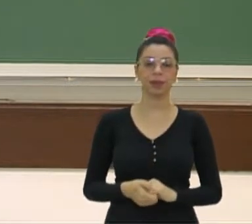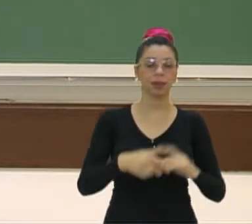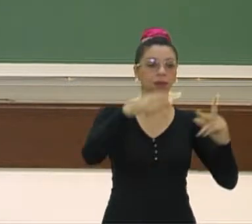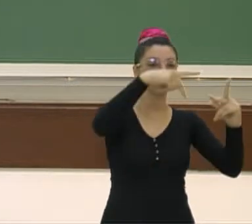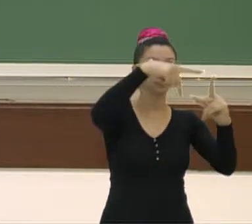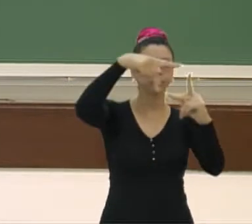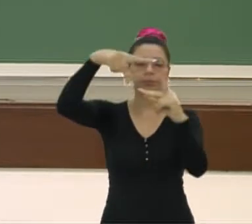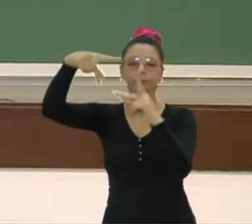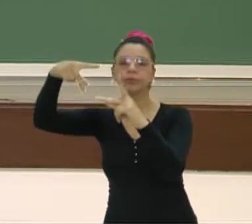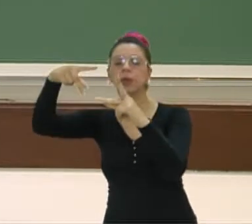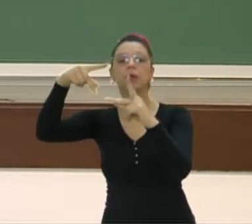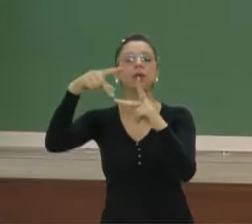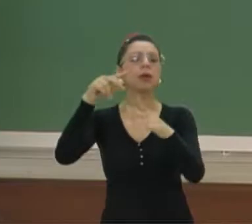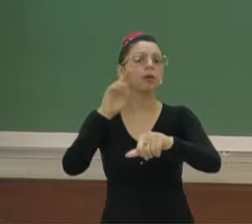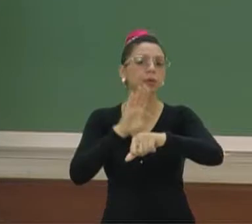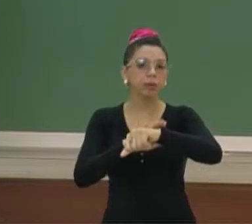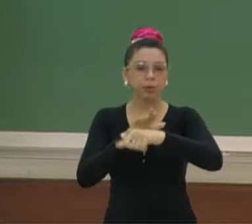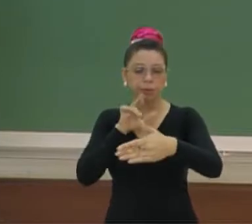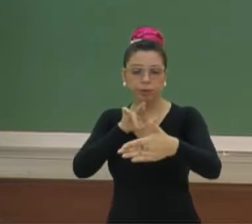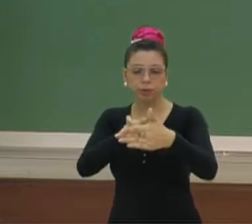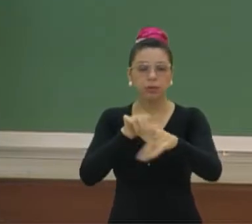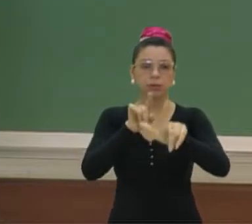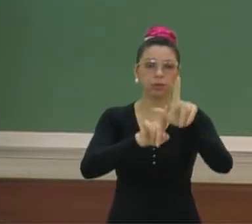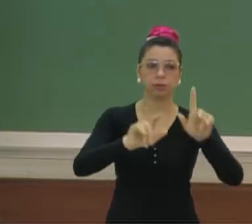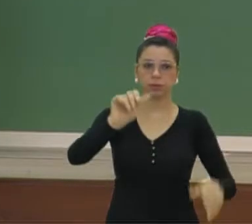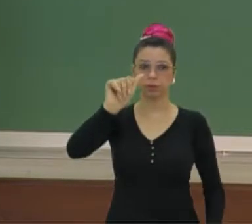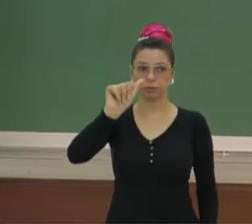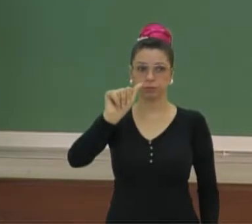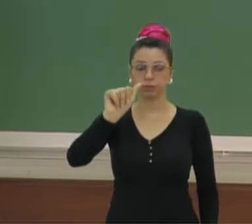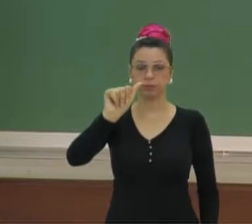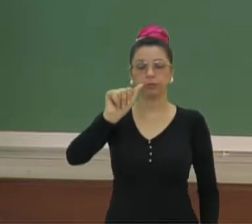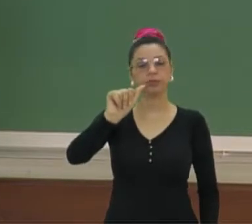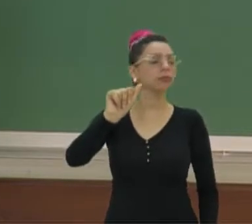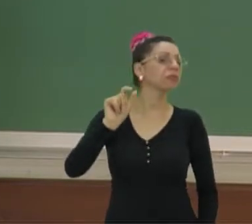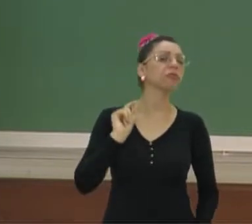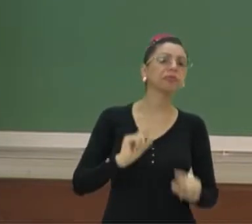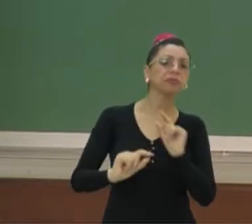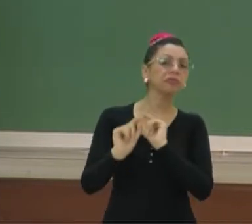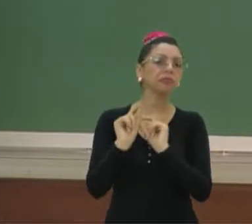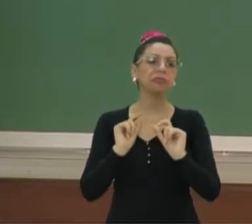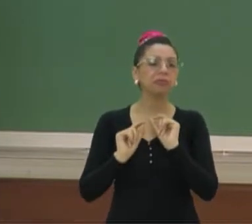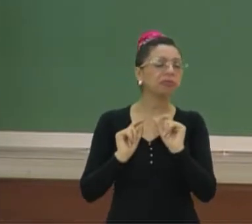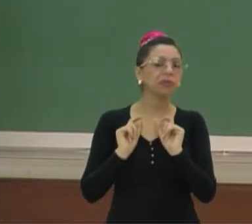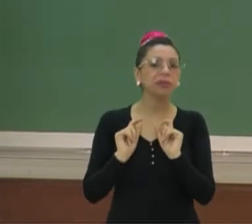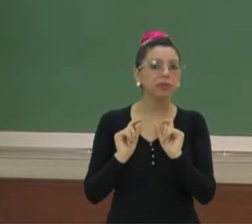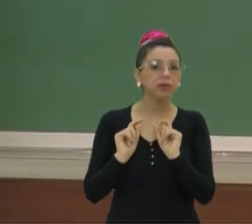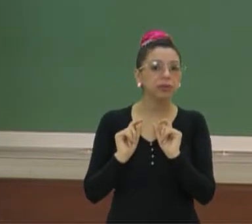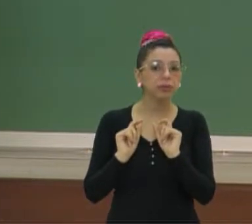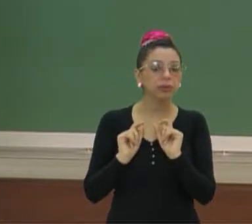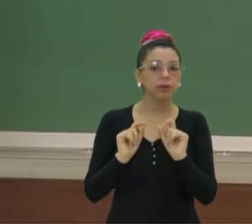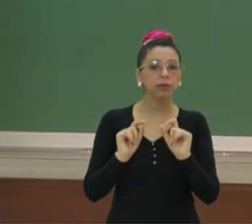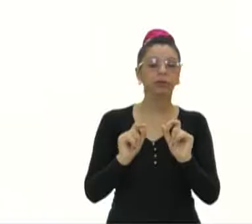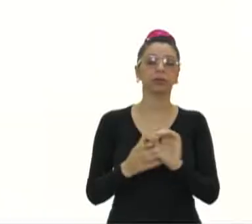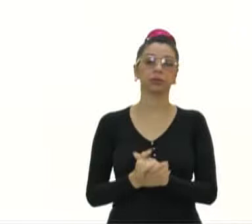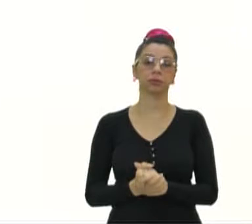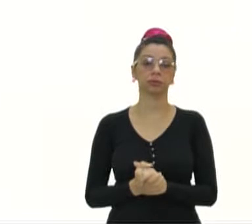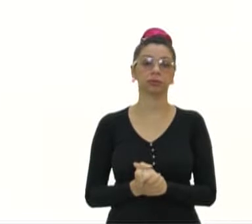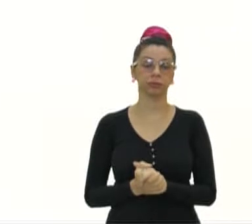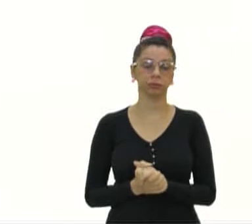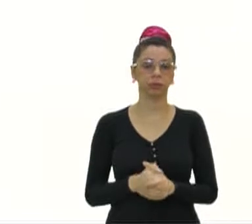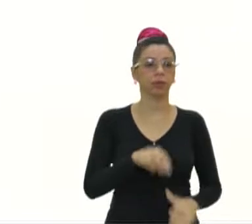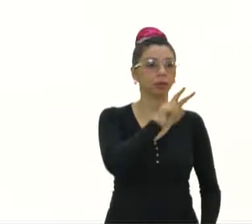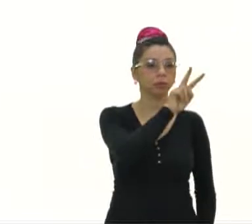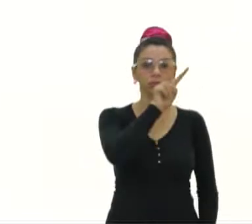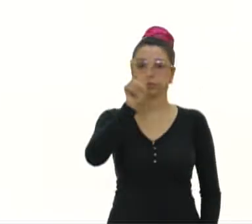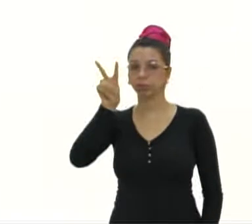vou dar um tempo para vocês responderem a letra A. What's a snow gun? O que é a snow gun? Vou dar um tempinho, dá uma olhada de novo no